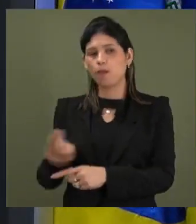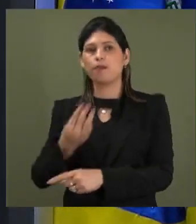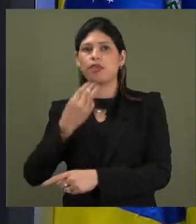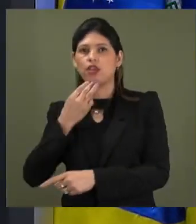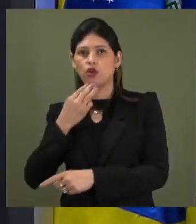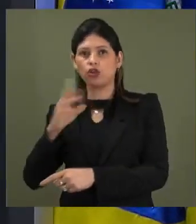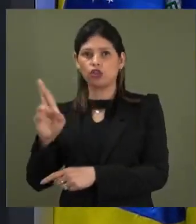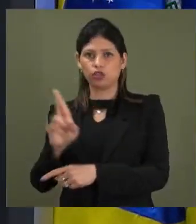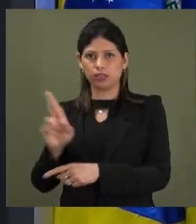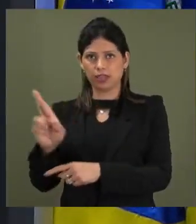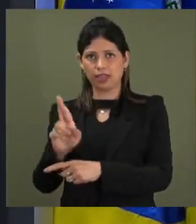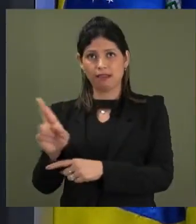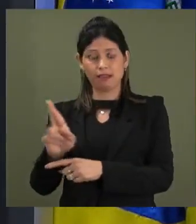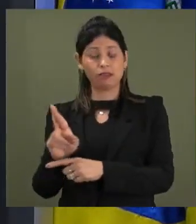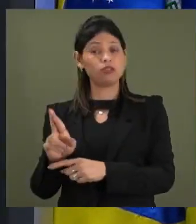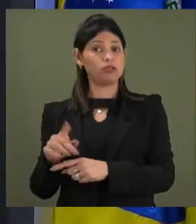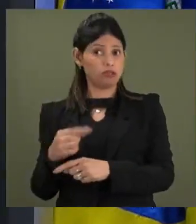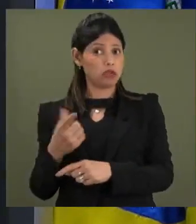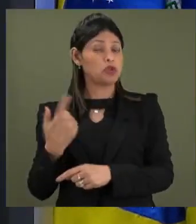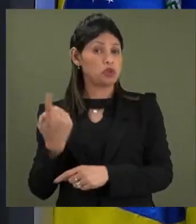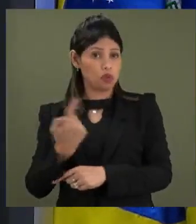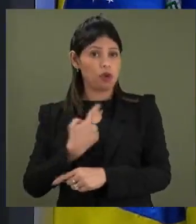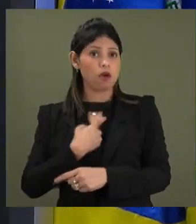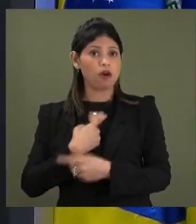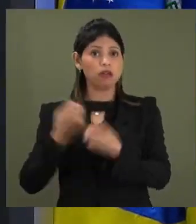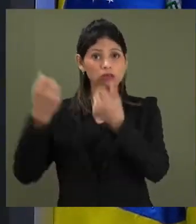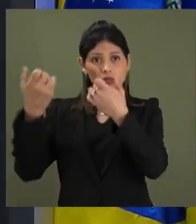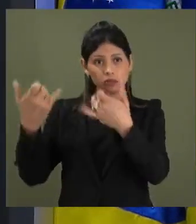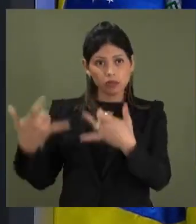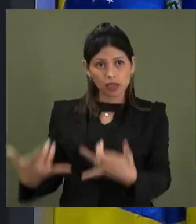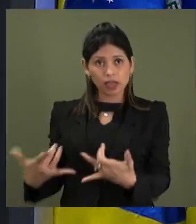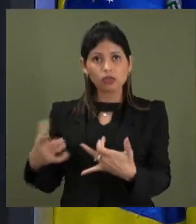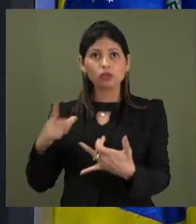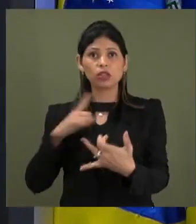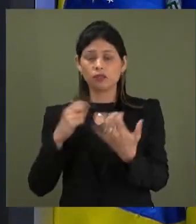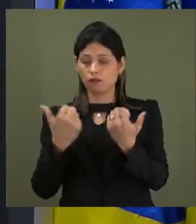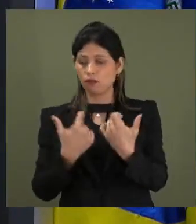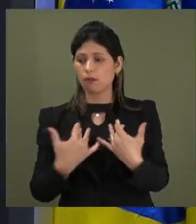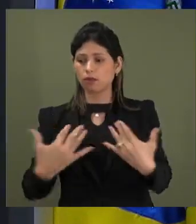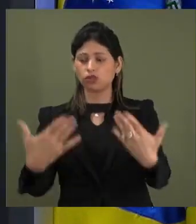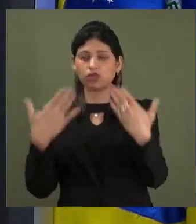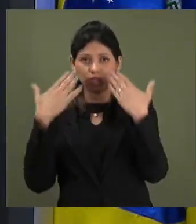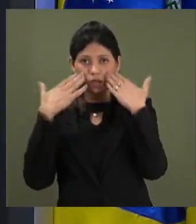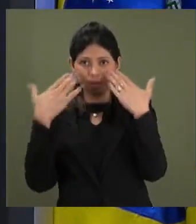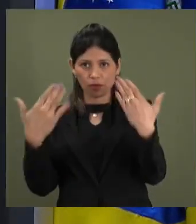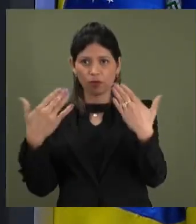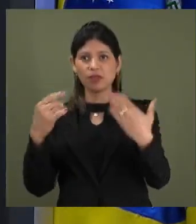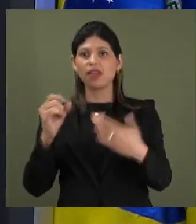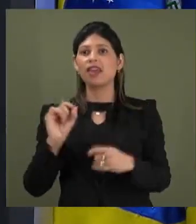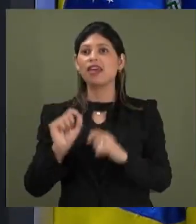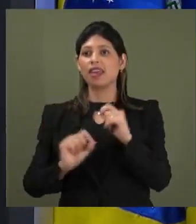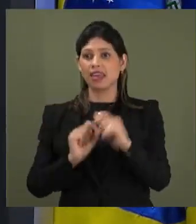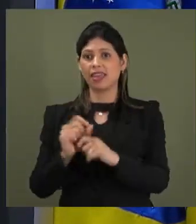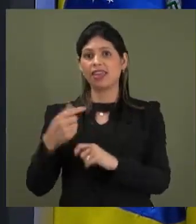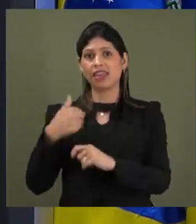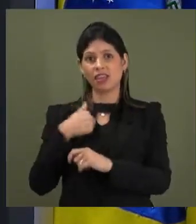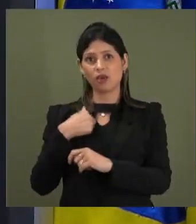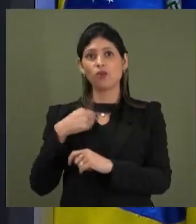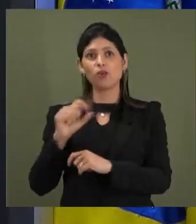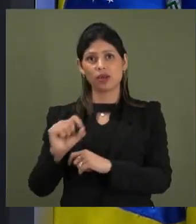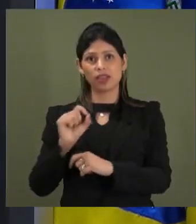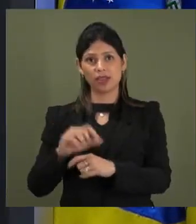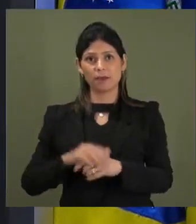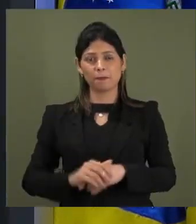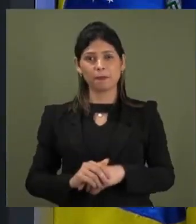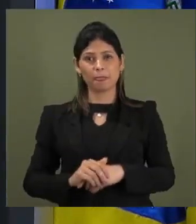deixamos muito claro numa audiência pública que eu levei aprovado pelo os colegas senadores O Senado até